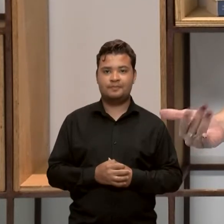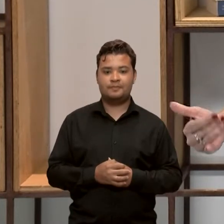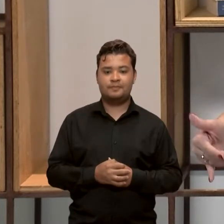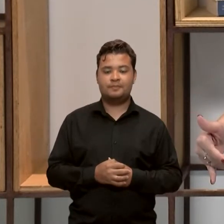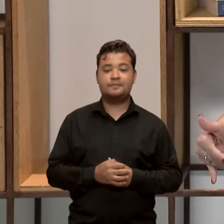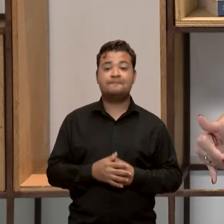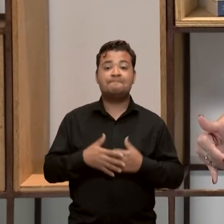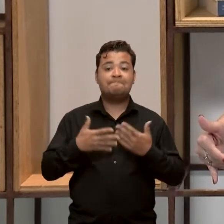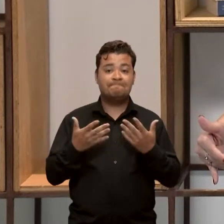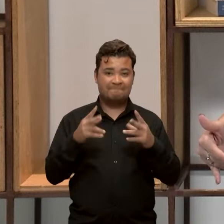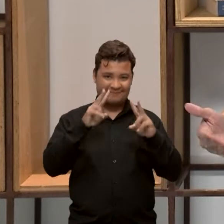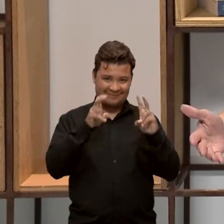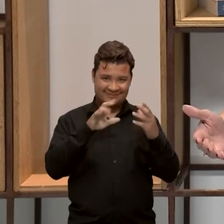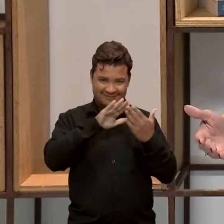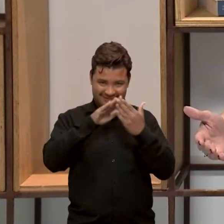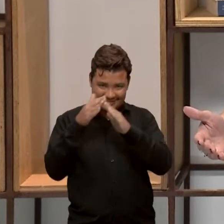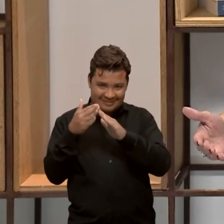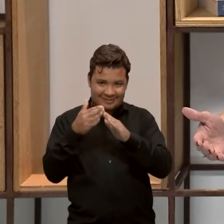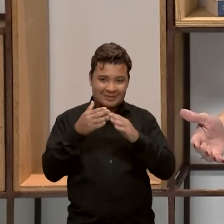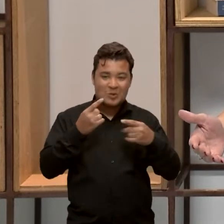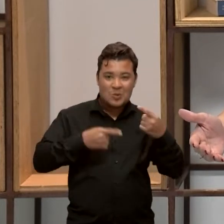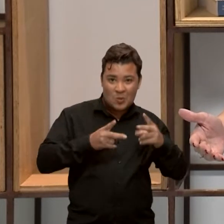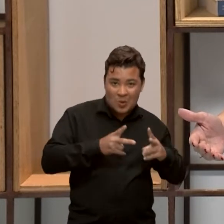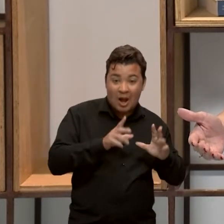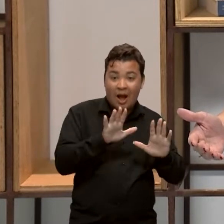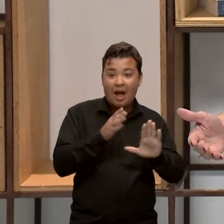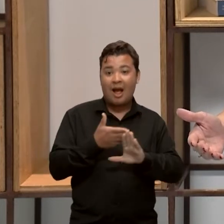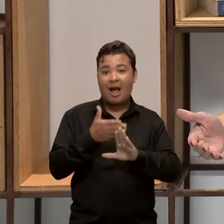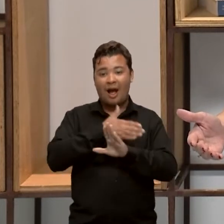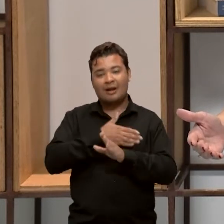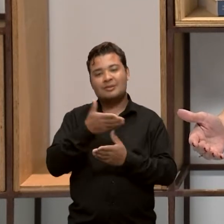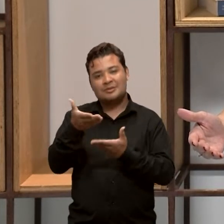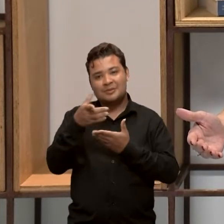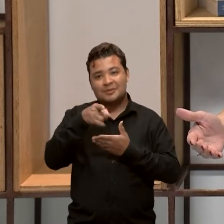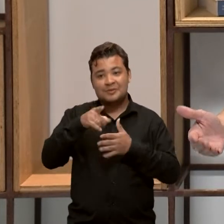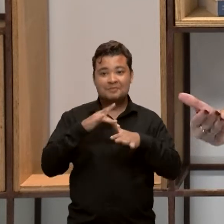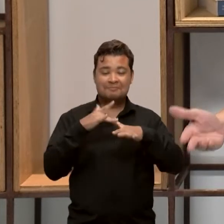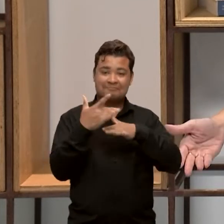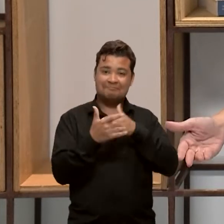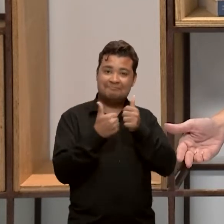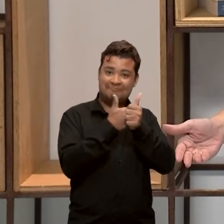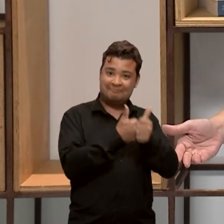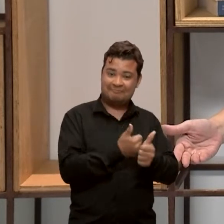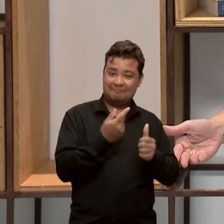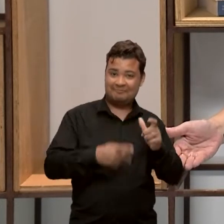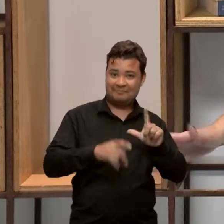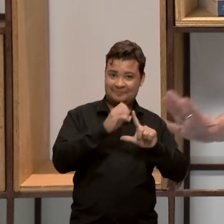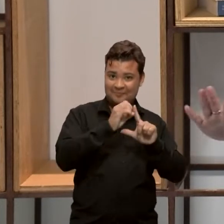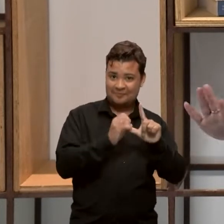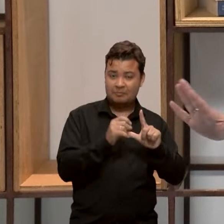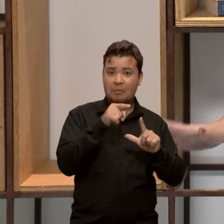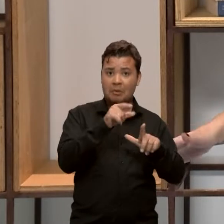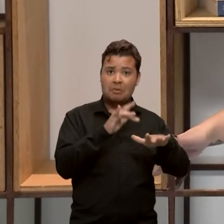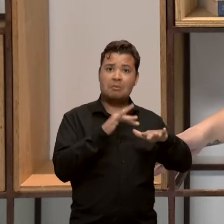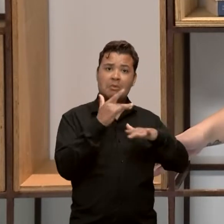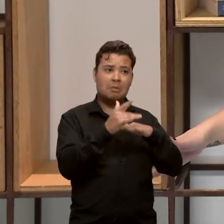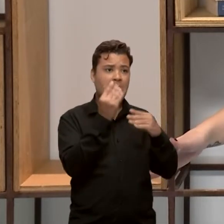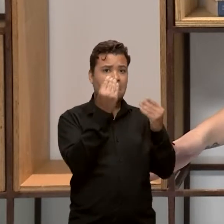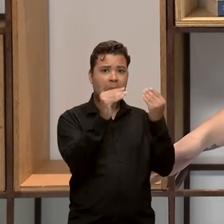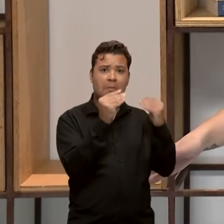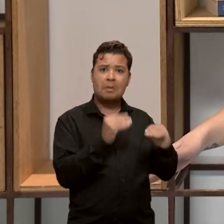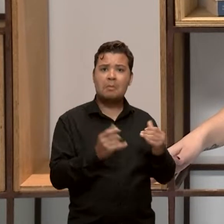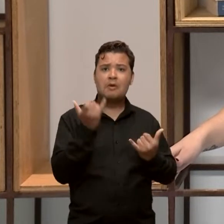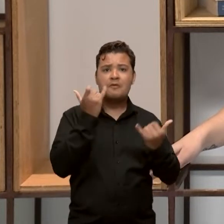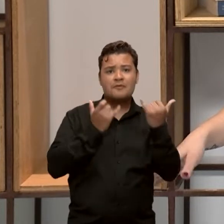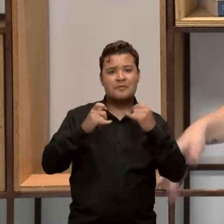voltarmos à discussão de hoje, eu te convido a acompanhar a TV UFG nas redes sociais. Por lá você fica sabendo todas as